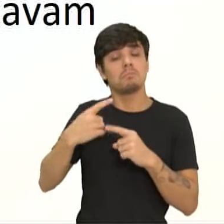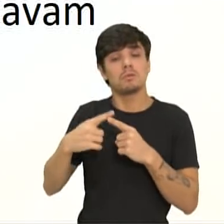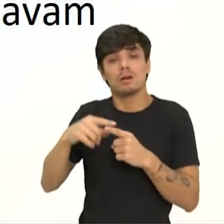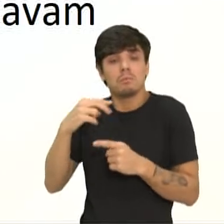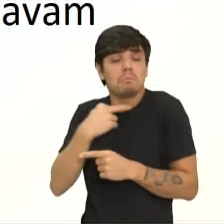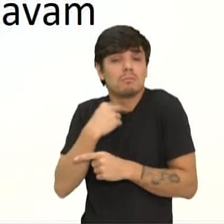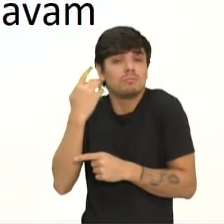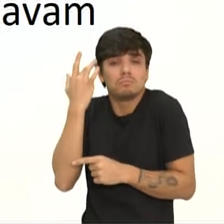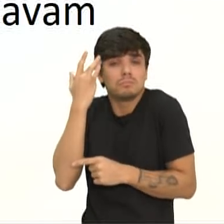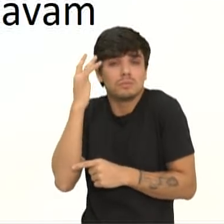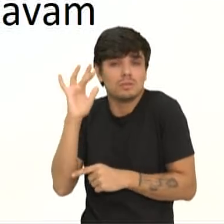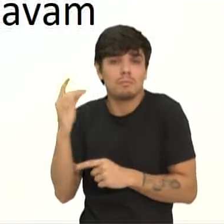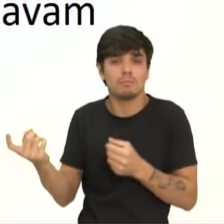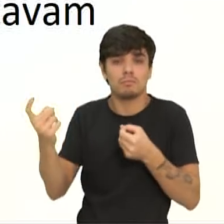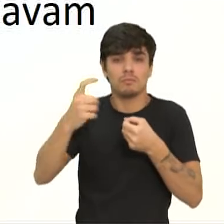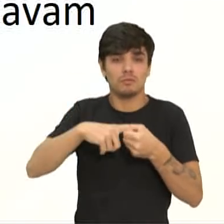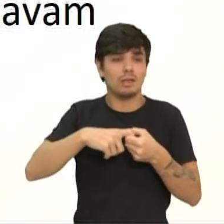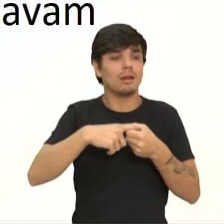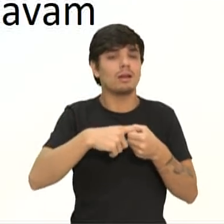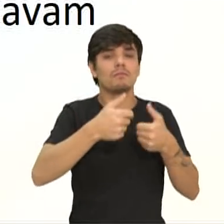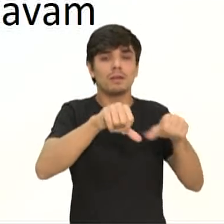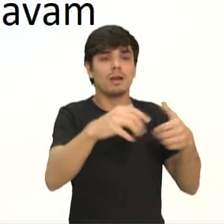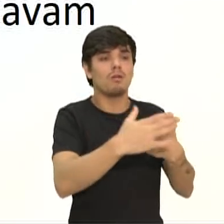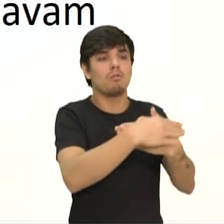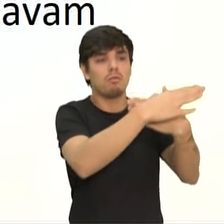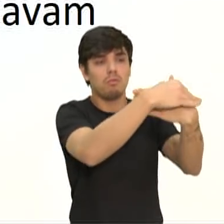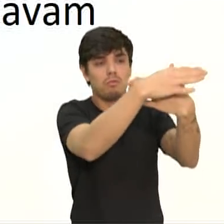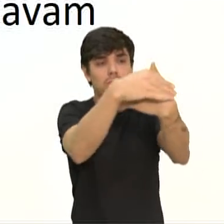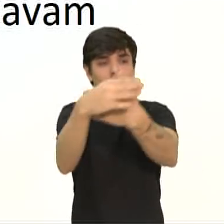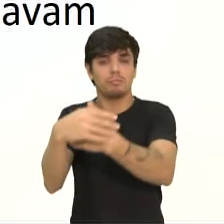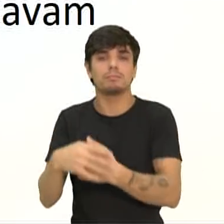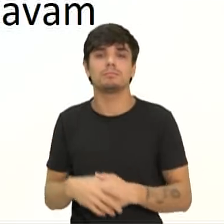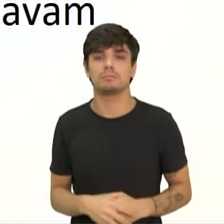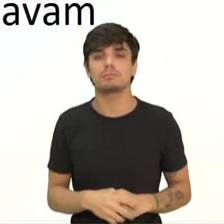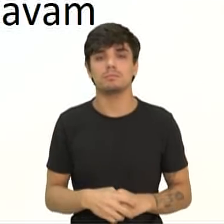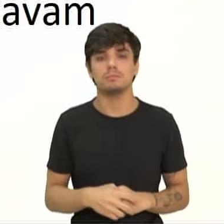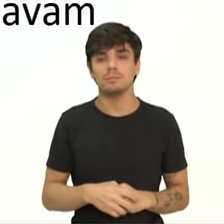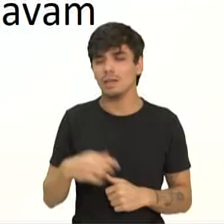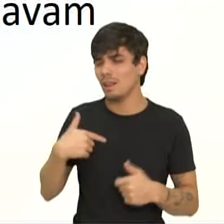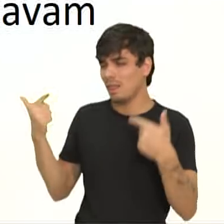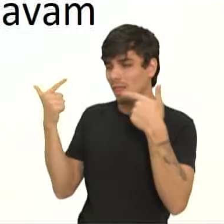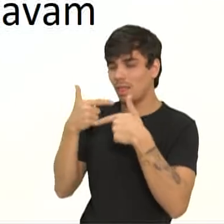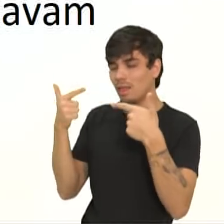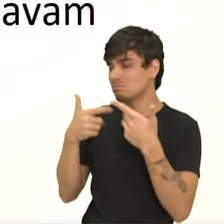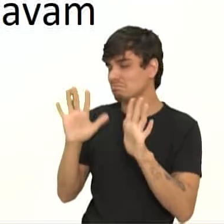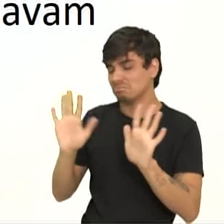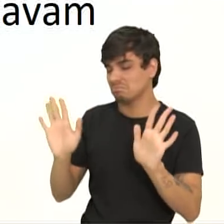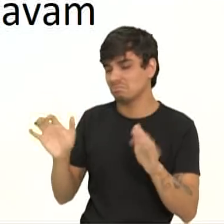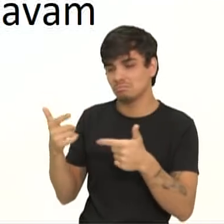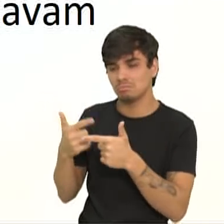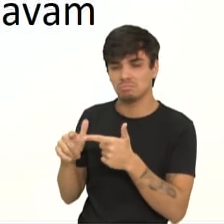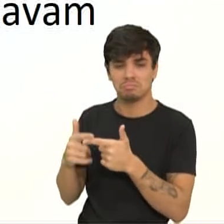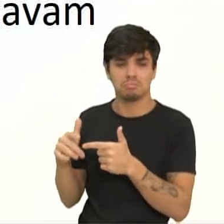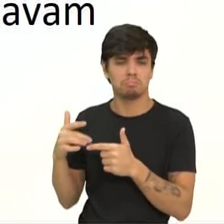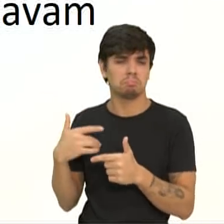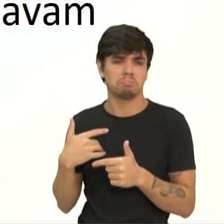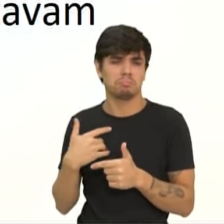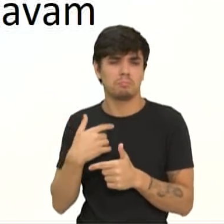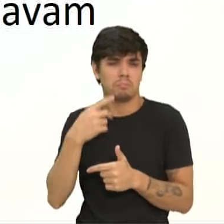voltar e perdem-se por aí. Eles riam-se e diziam que não havia